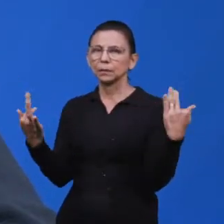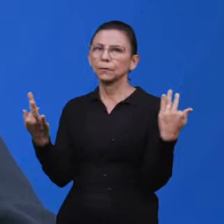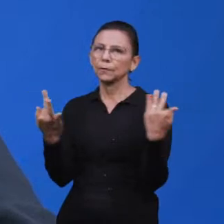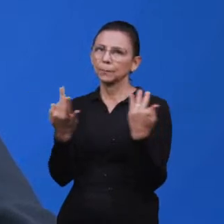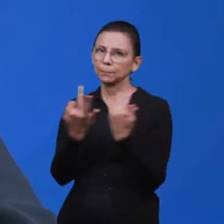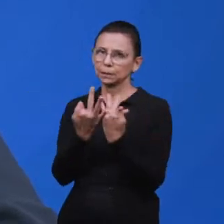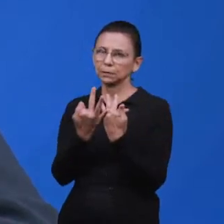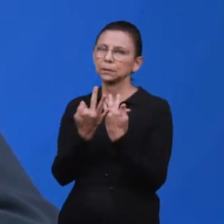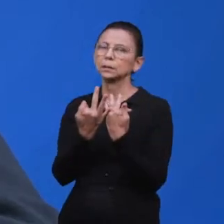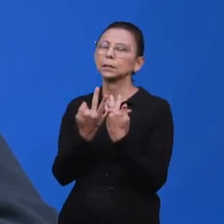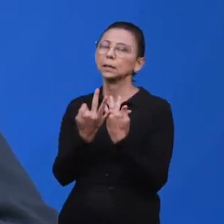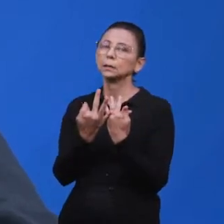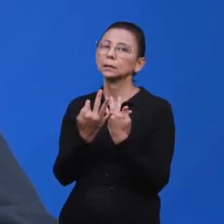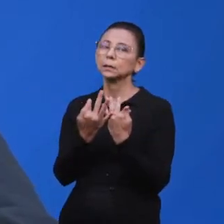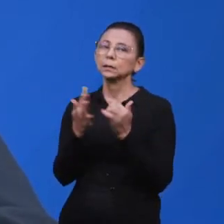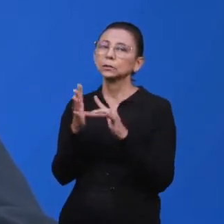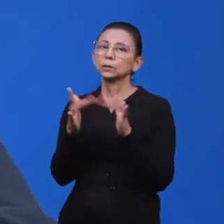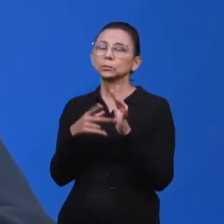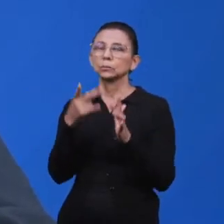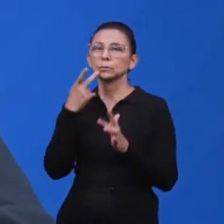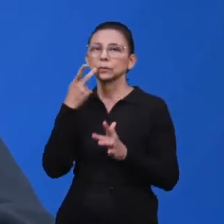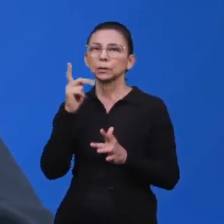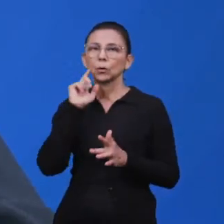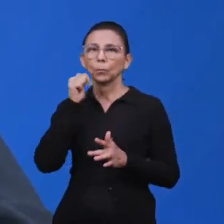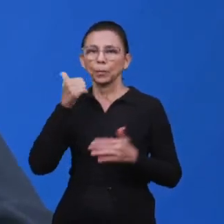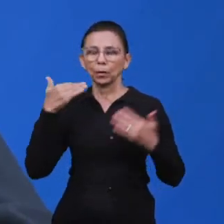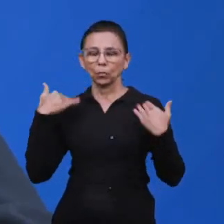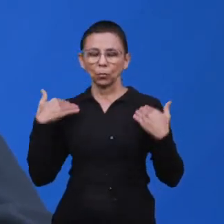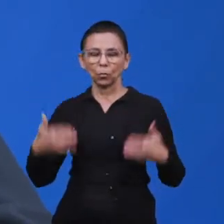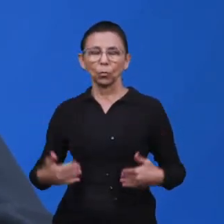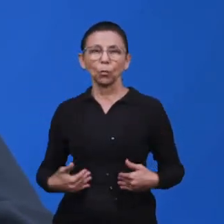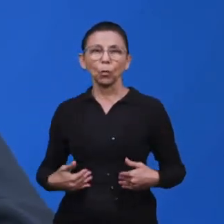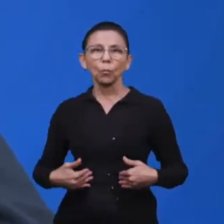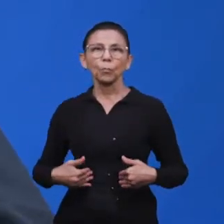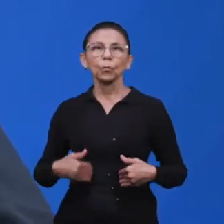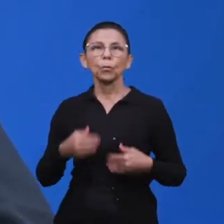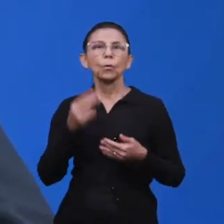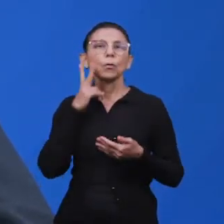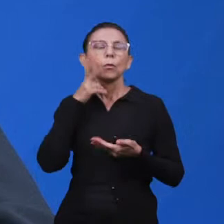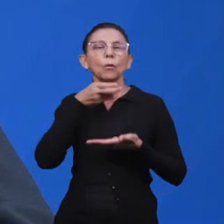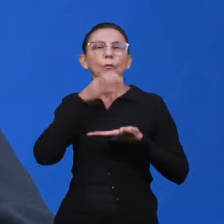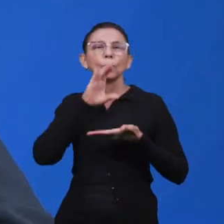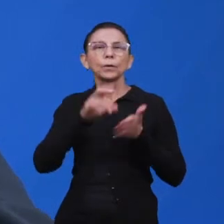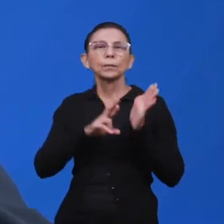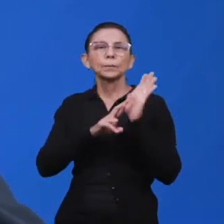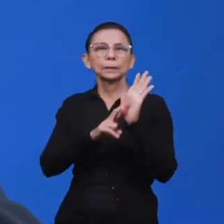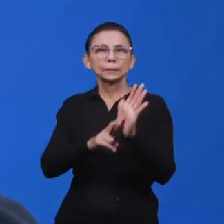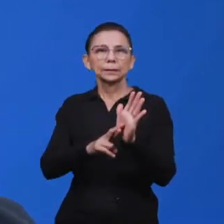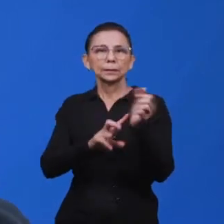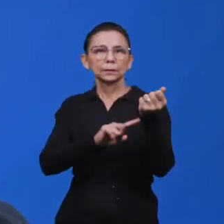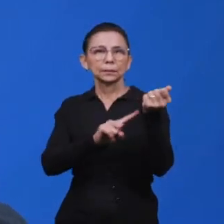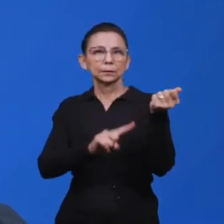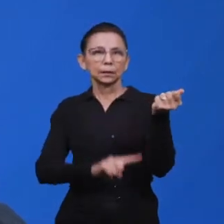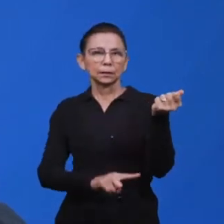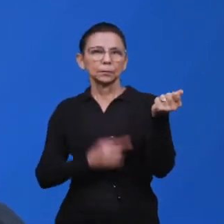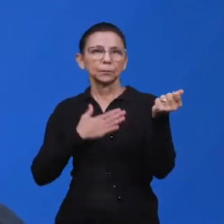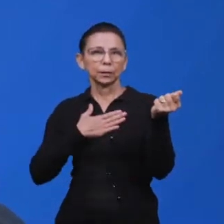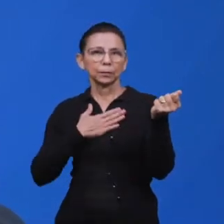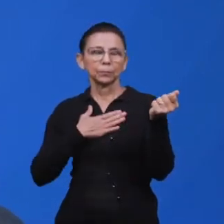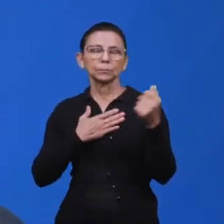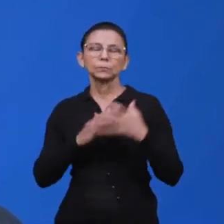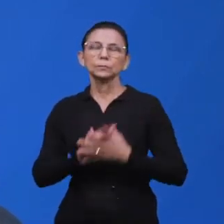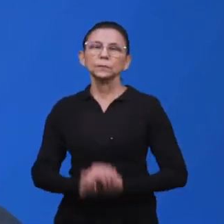cálice, dizendo: este pão é o meu corpo, este cálice é o meu sangue. Então essas são as duas doutrinas. Obrigado, irmã, pela